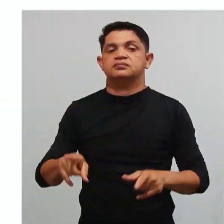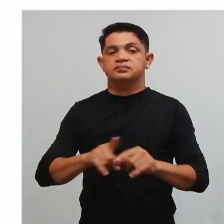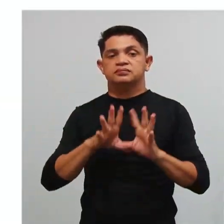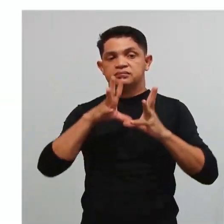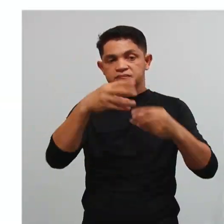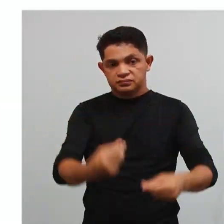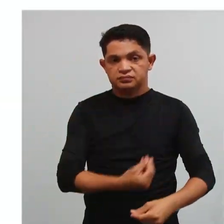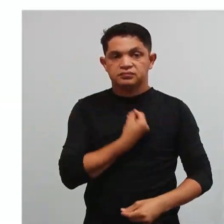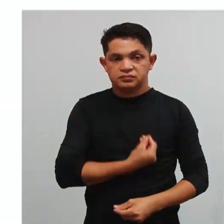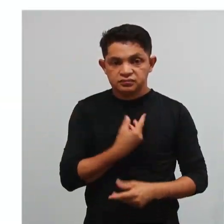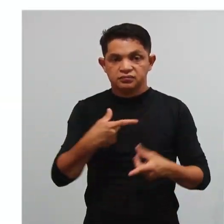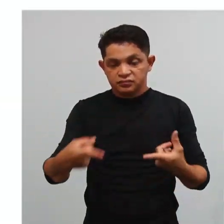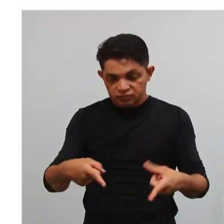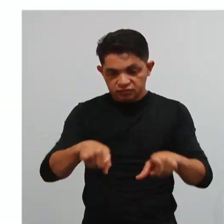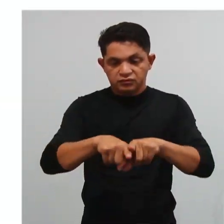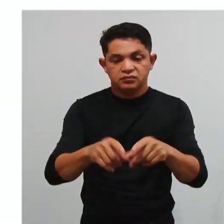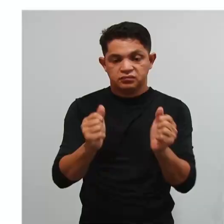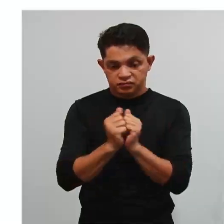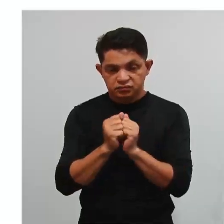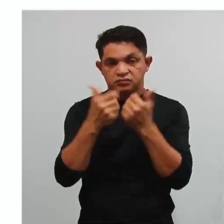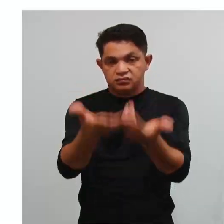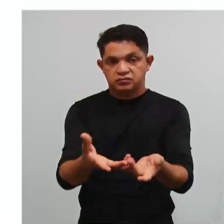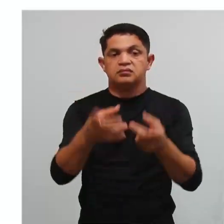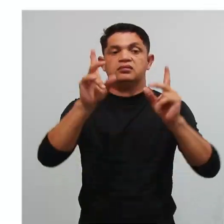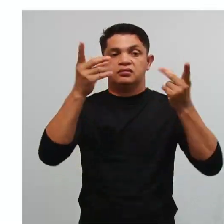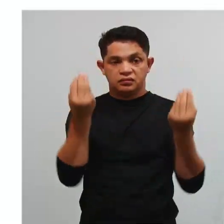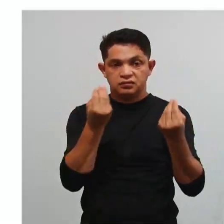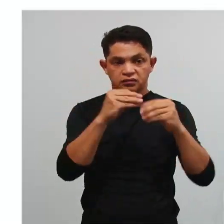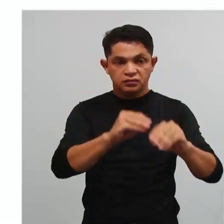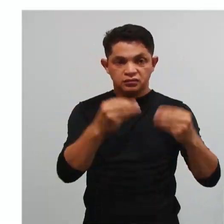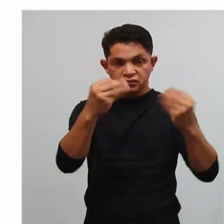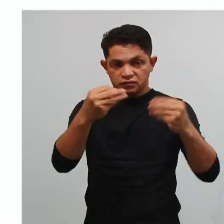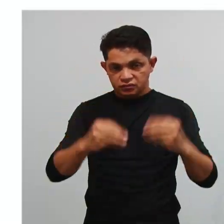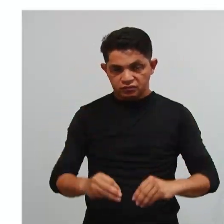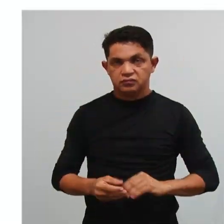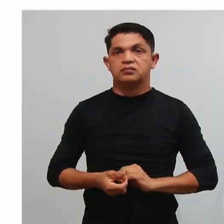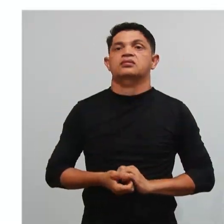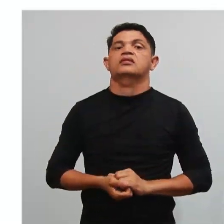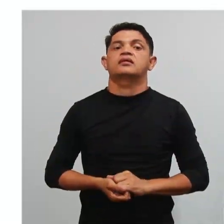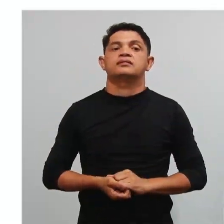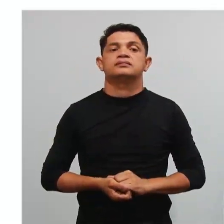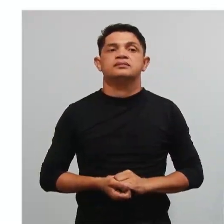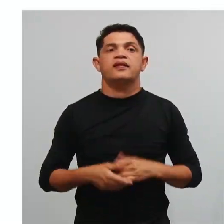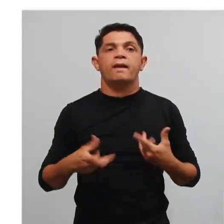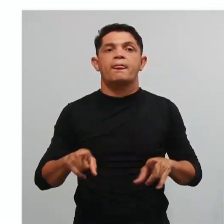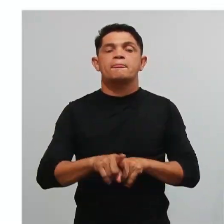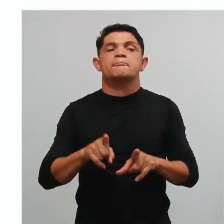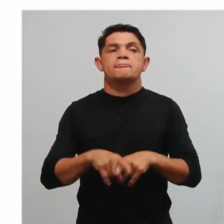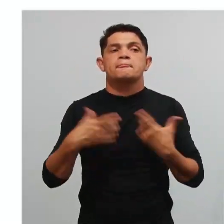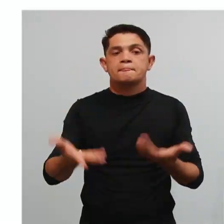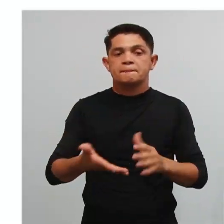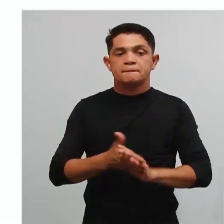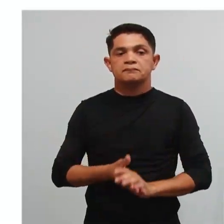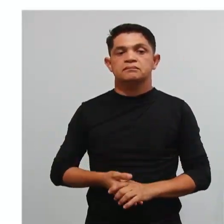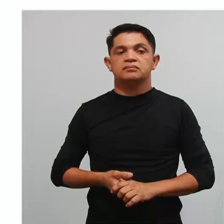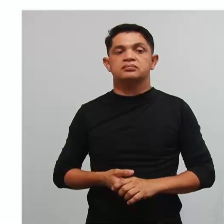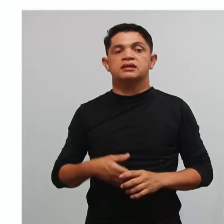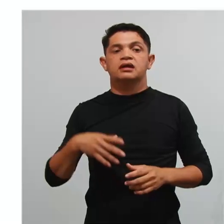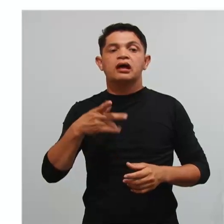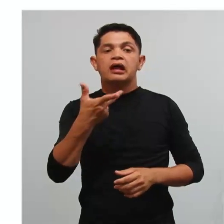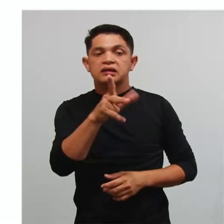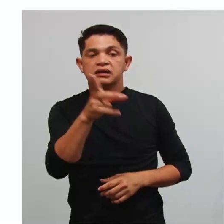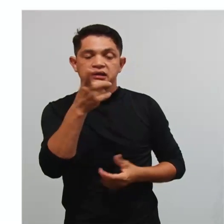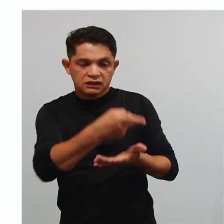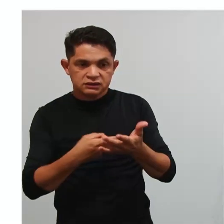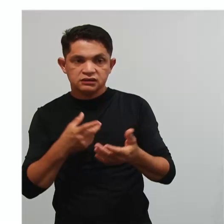relevante, pena de reclusão de 1 a 5 anos. Né? Então, tem aí no caso, está chamando a atenção para a questão da declaração falsa.